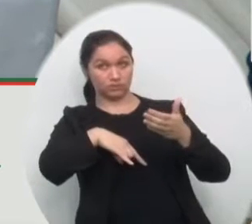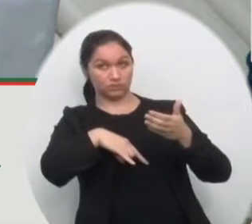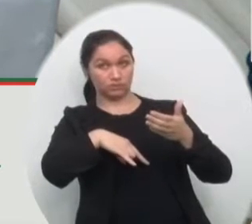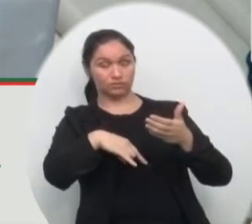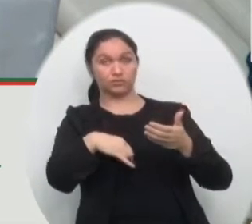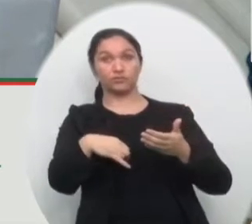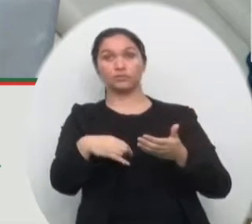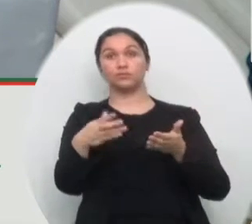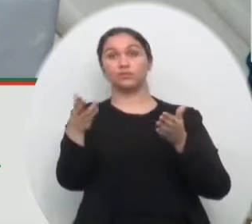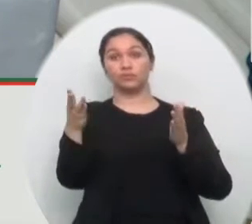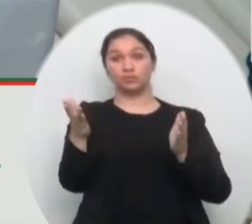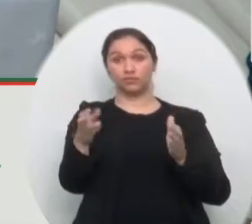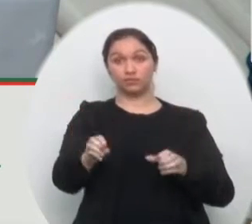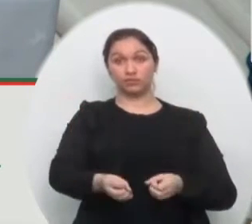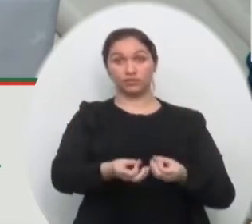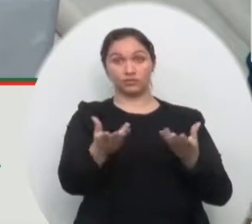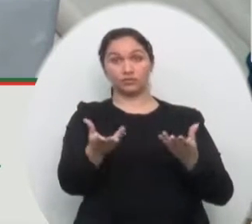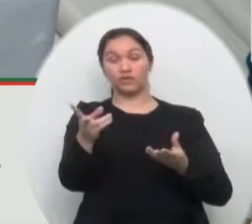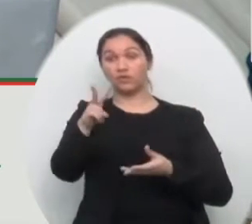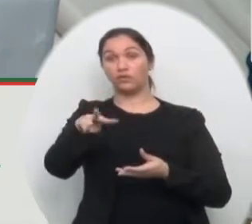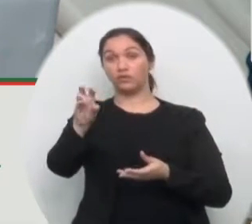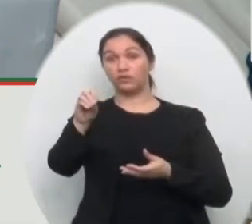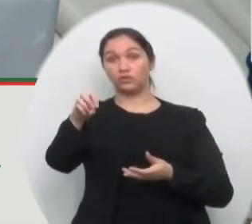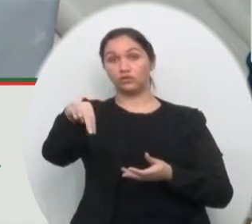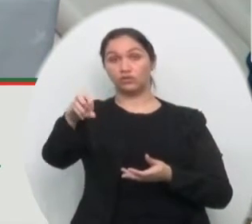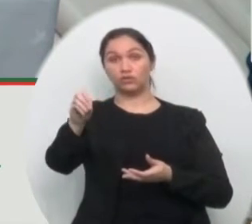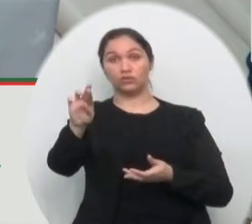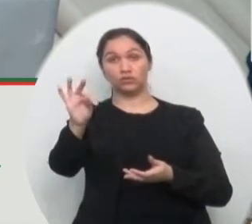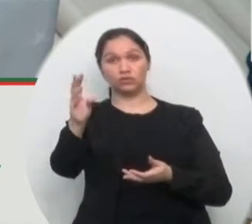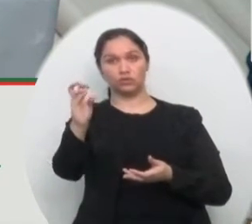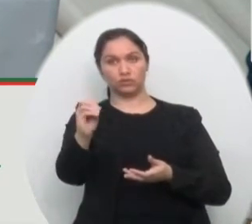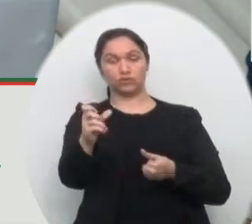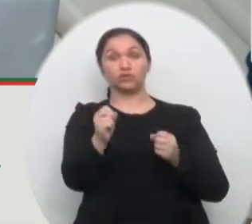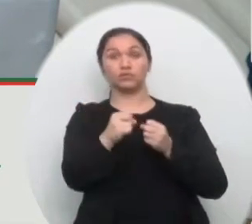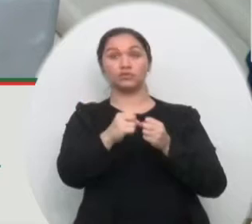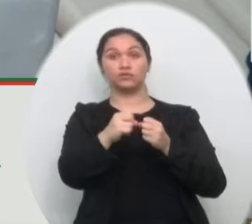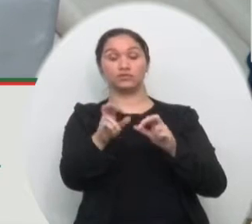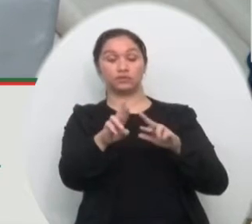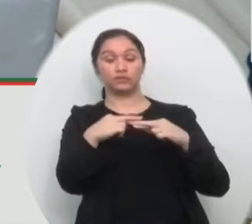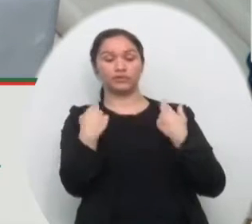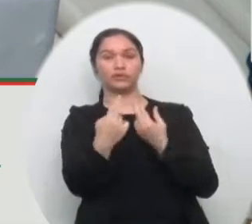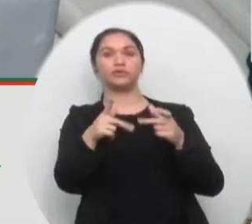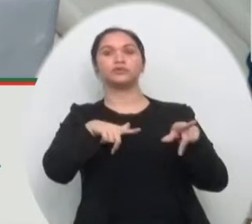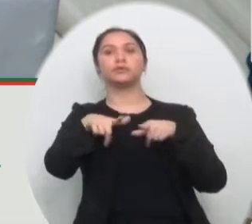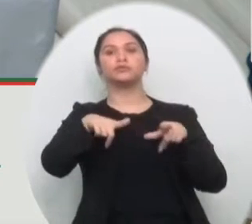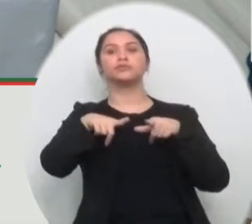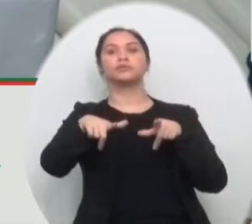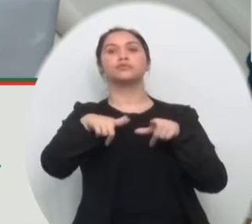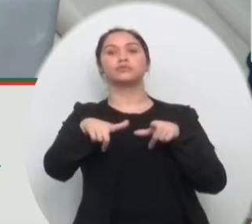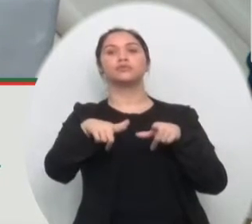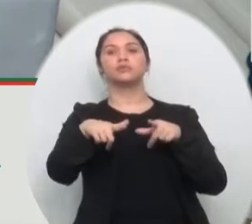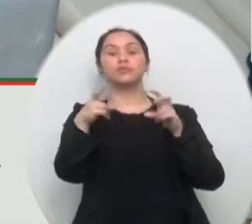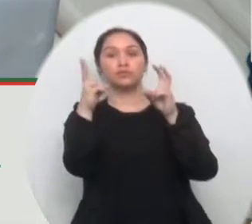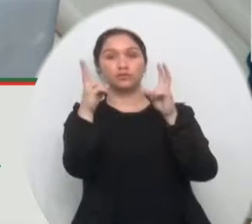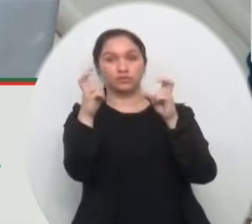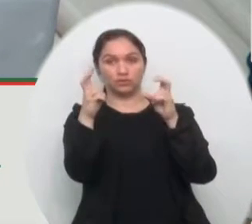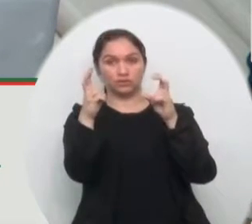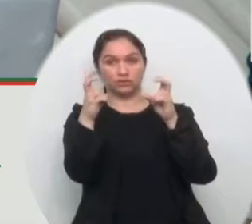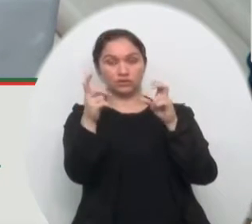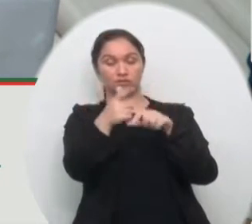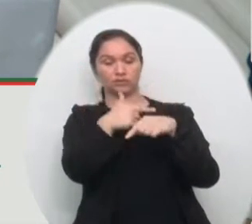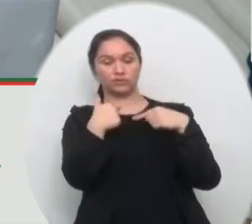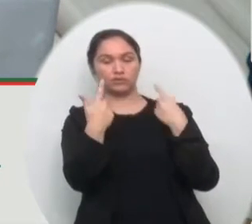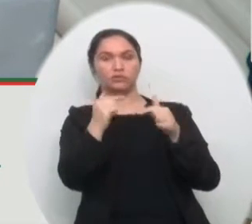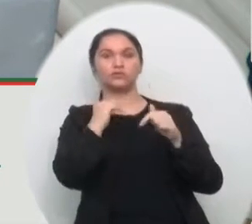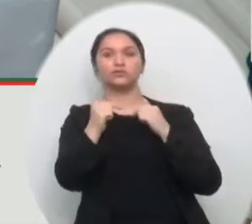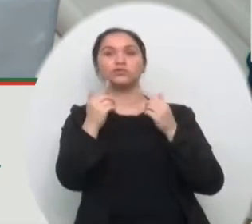Ademir Honorato, proponente desta pauta, uma reunião de trabalho sobre estes assuntos nesta noite destacados,